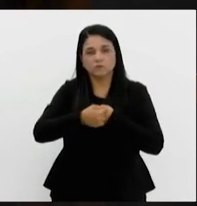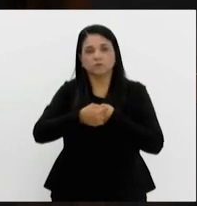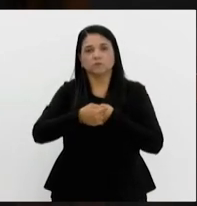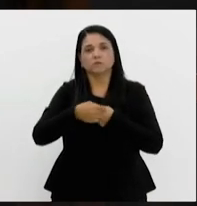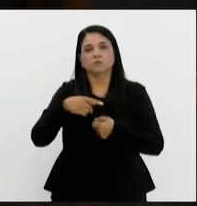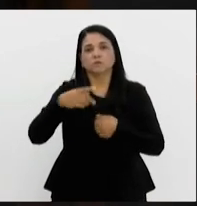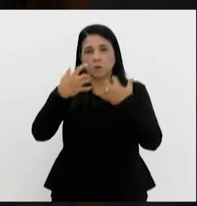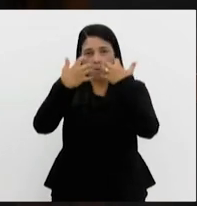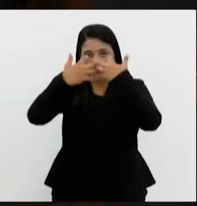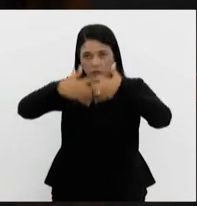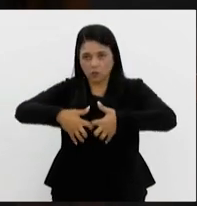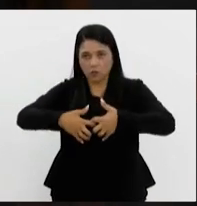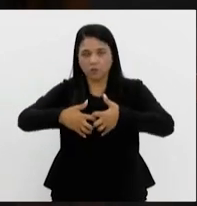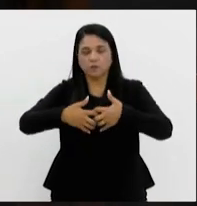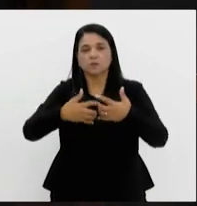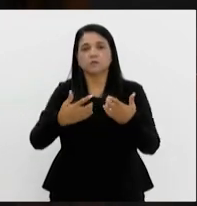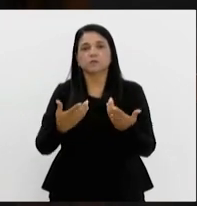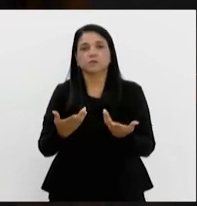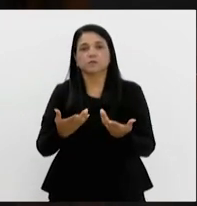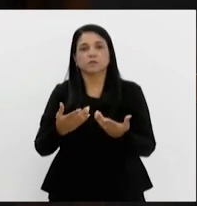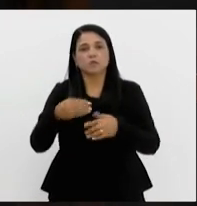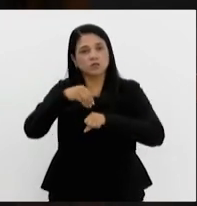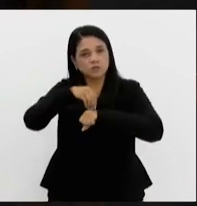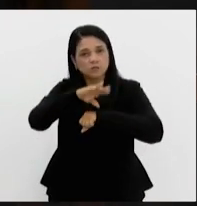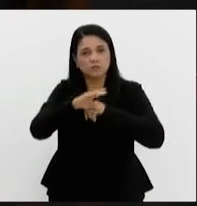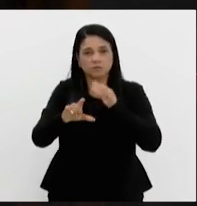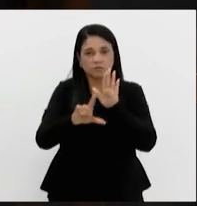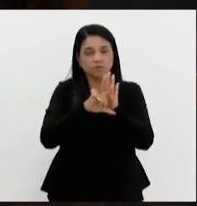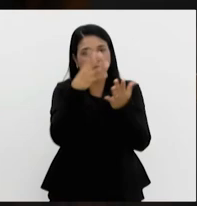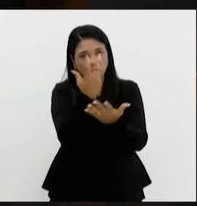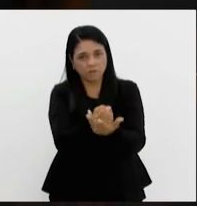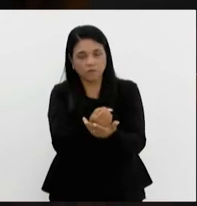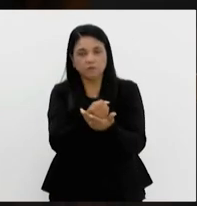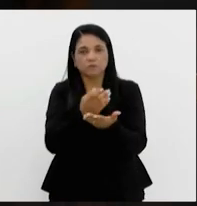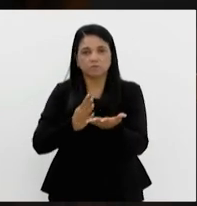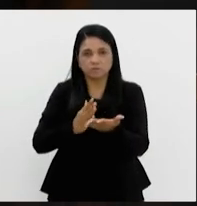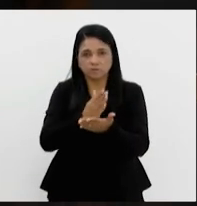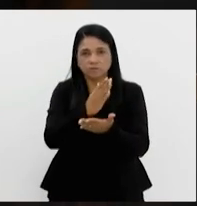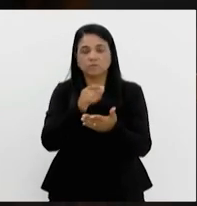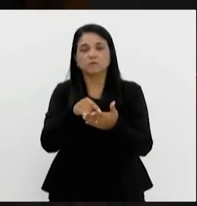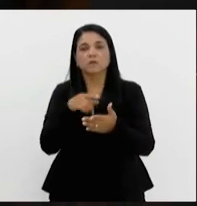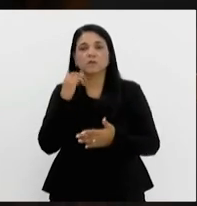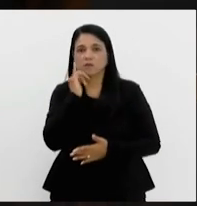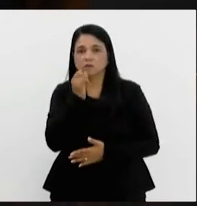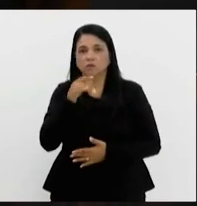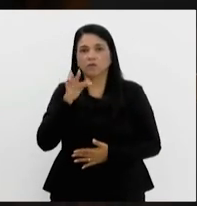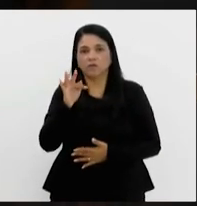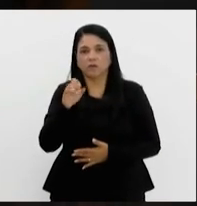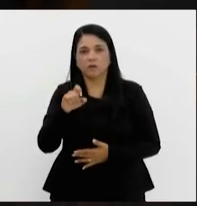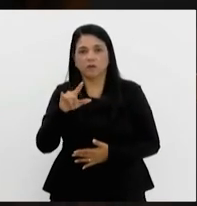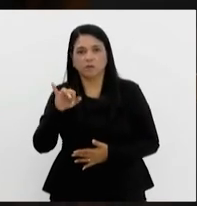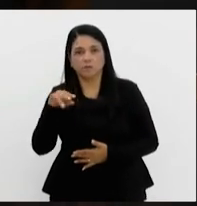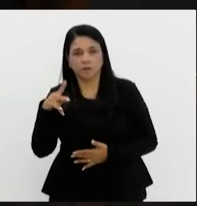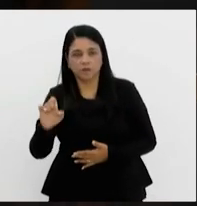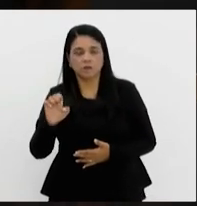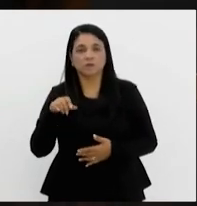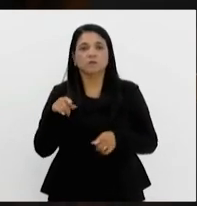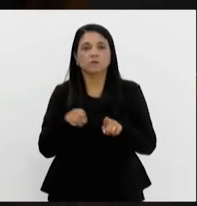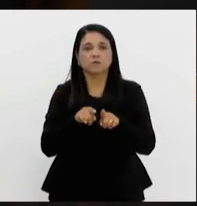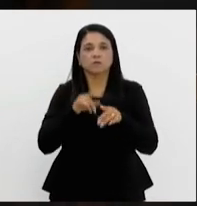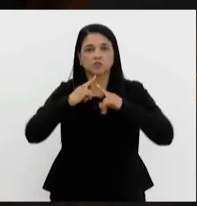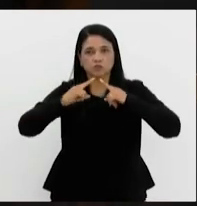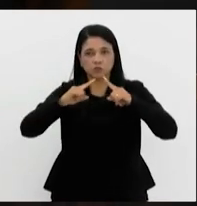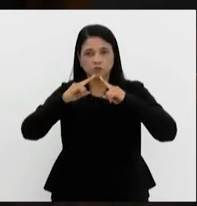de Petrópolis. Pareceres da comissão de indicação legislativa favorável. Relator, deputado Felipe Soares. Em discussão, para discutir o